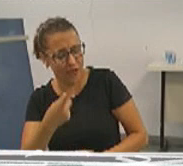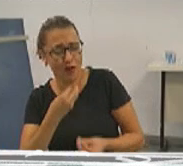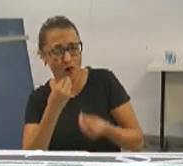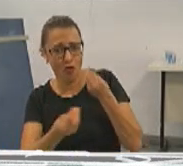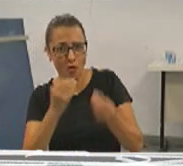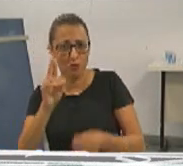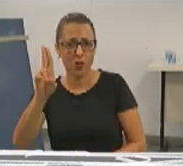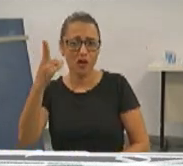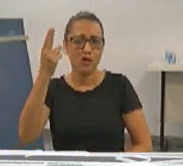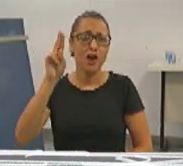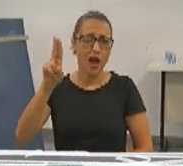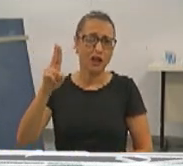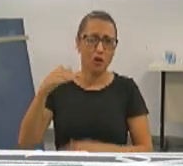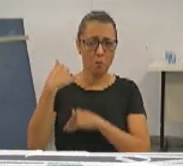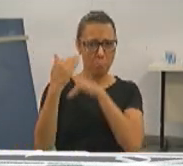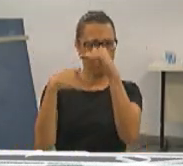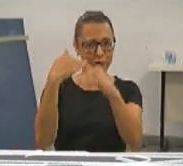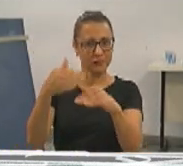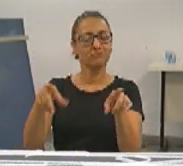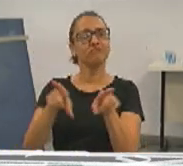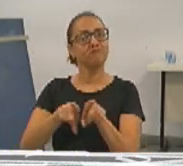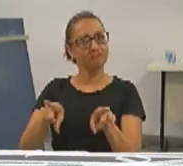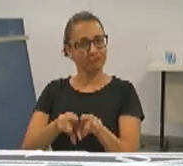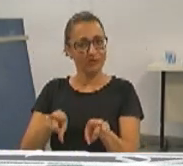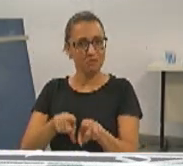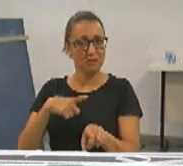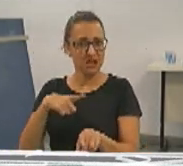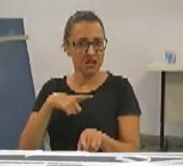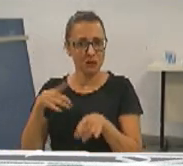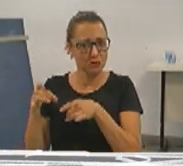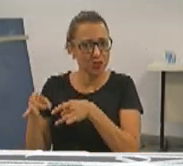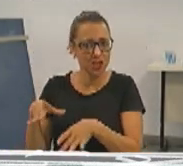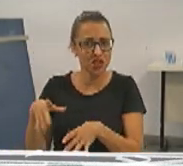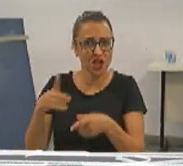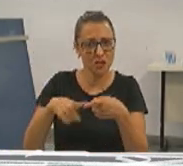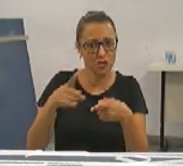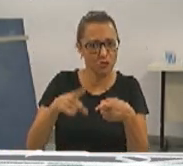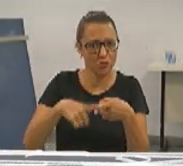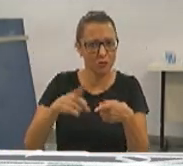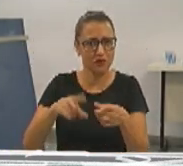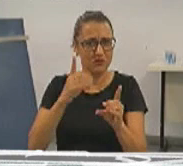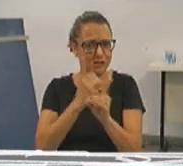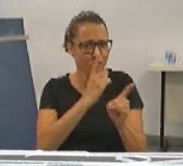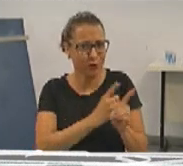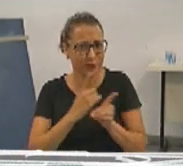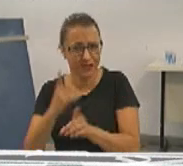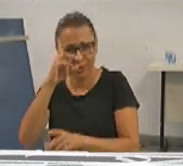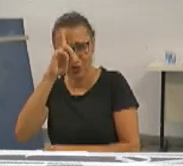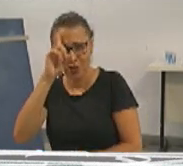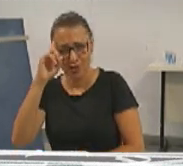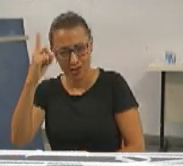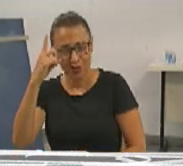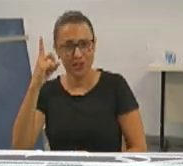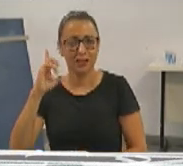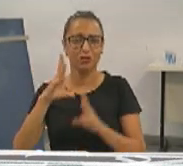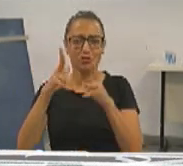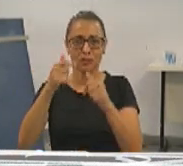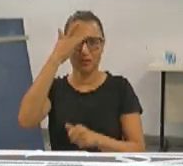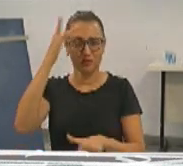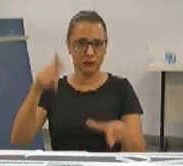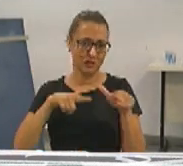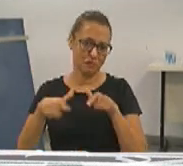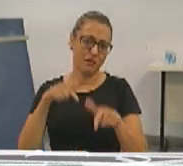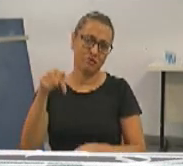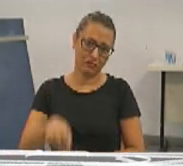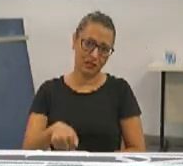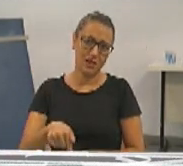comunidade hospitalar, assim como não me furtei aos problemas enfrentados diariamente pelas colaboradoras e colaboradores,